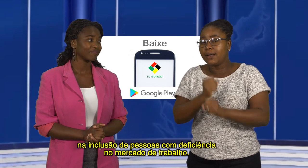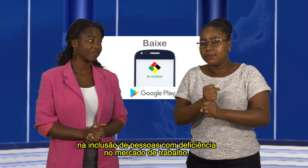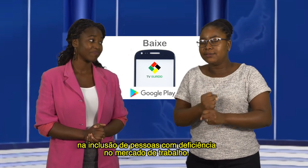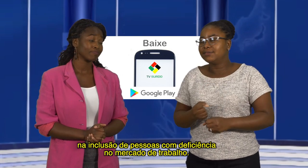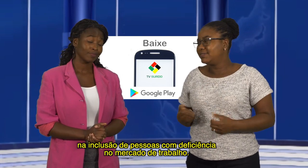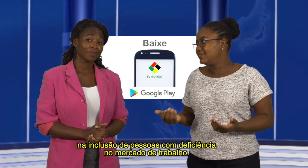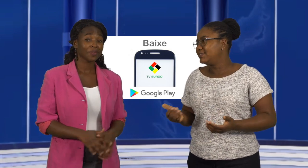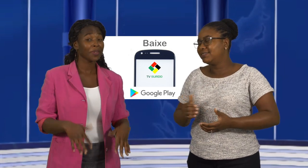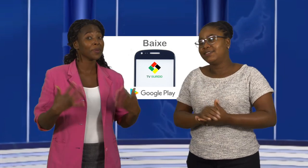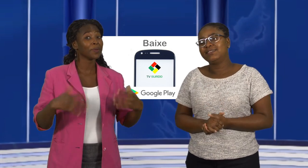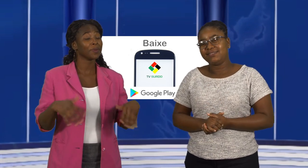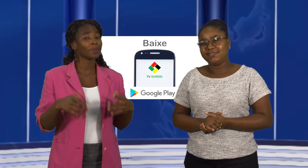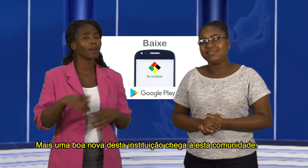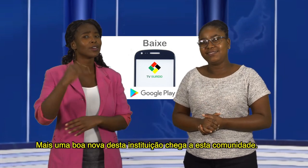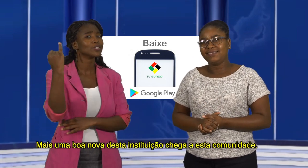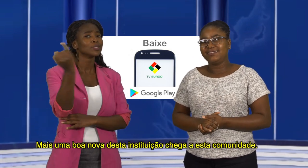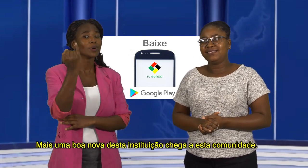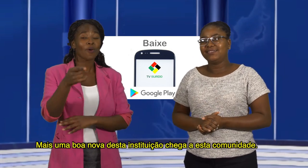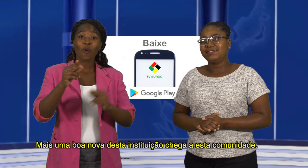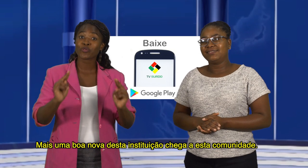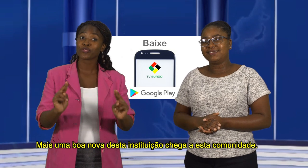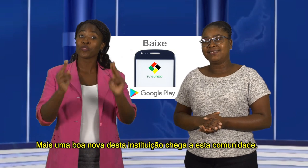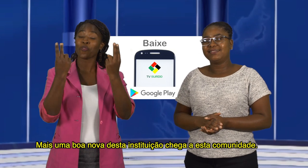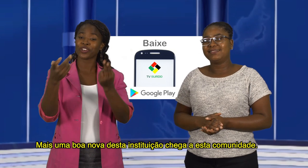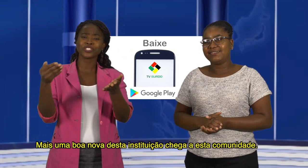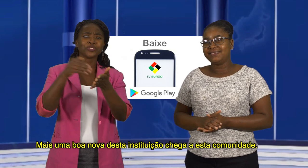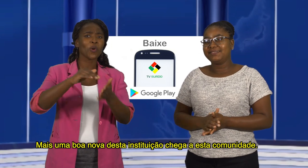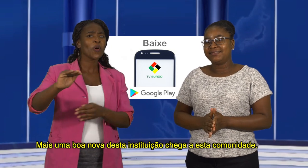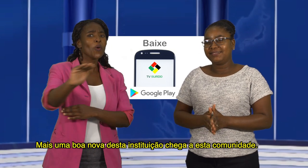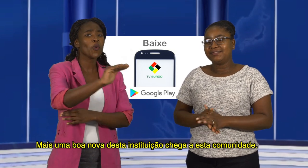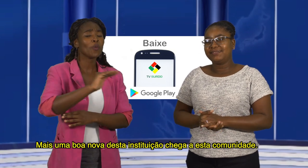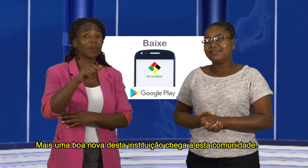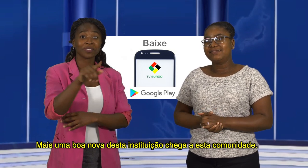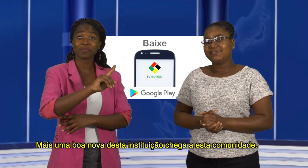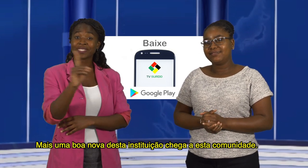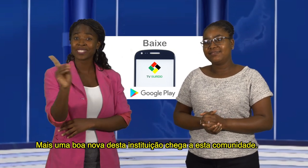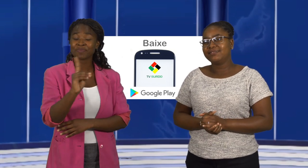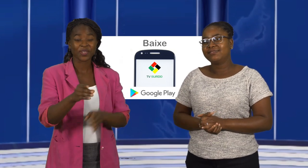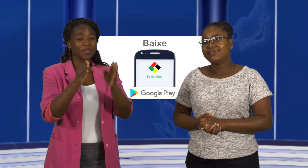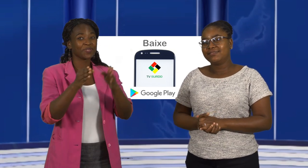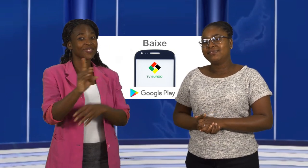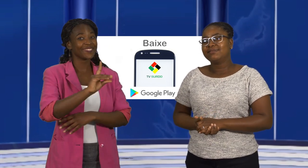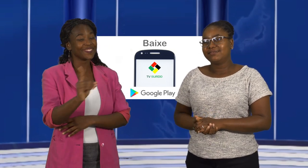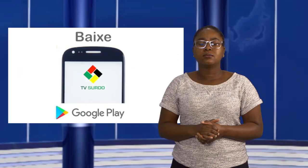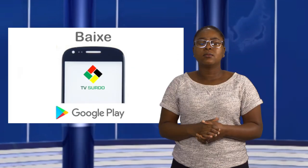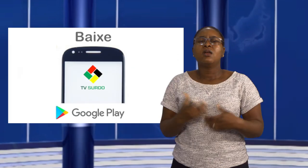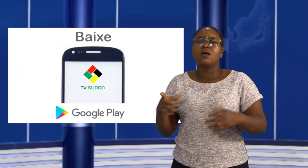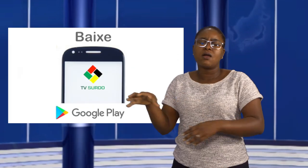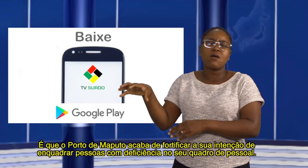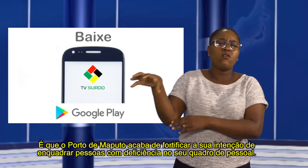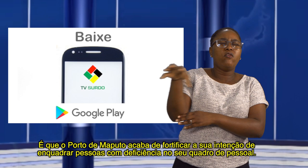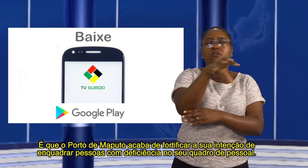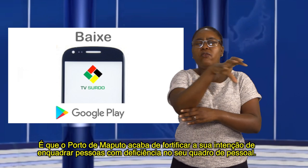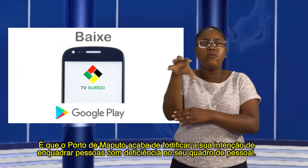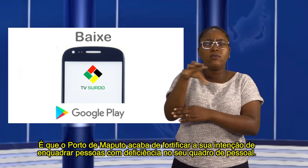deficiência no mercado de trabalho. Mais uma boa nova desta instituição chega a esta comunidade. É